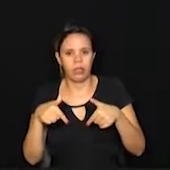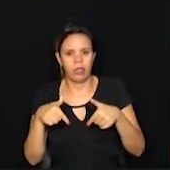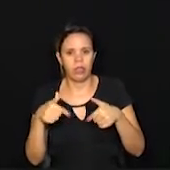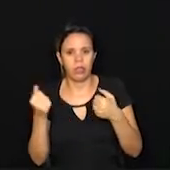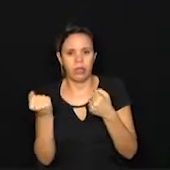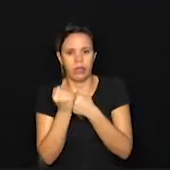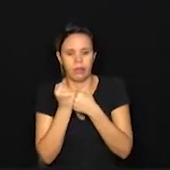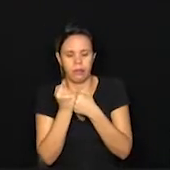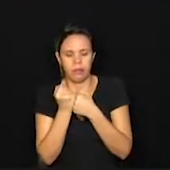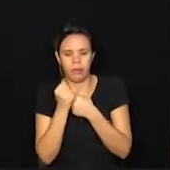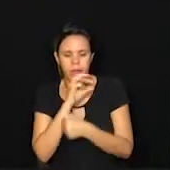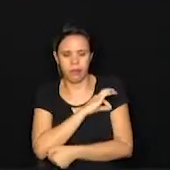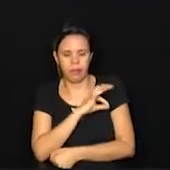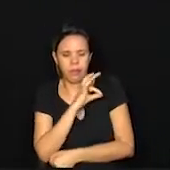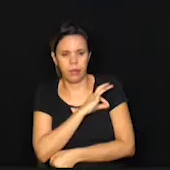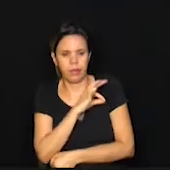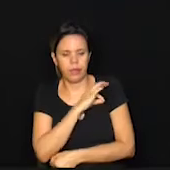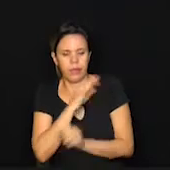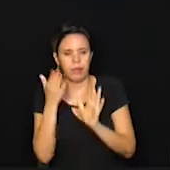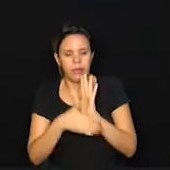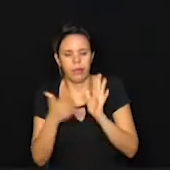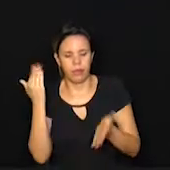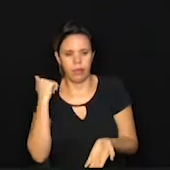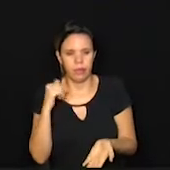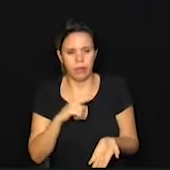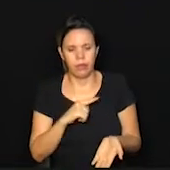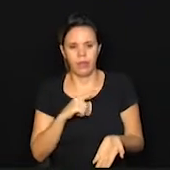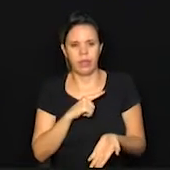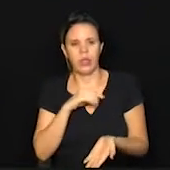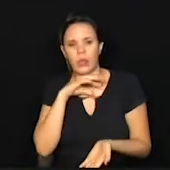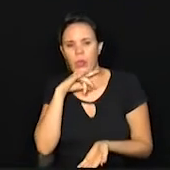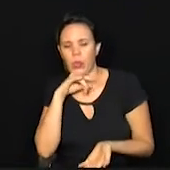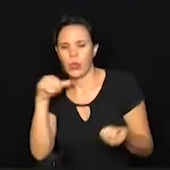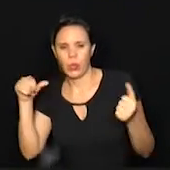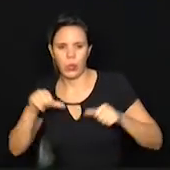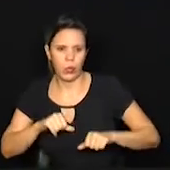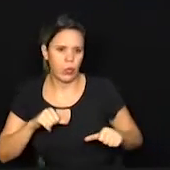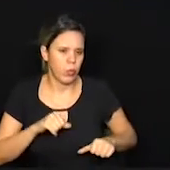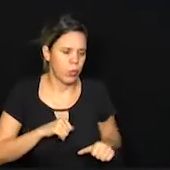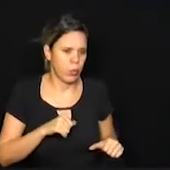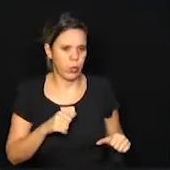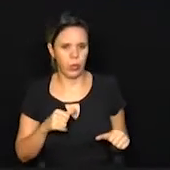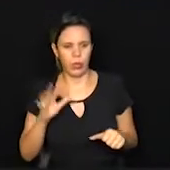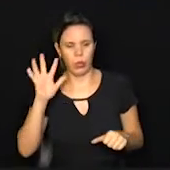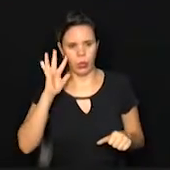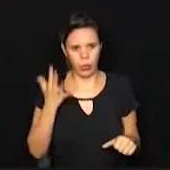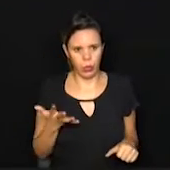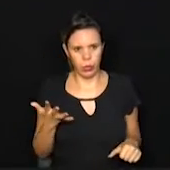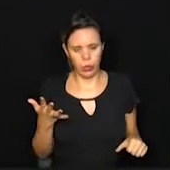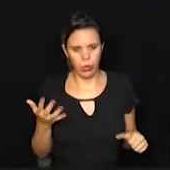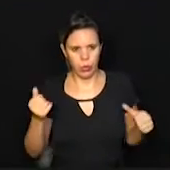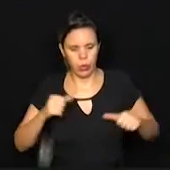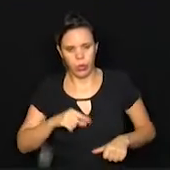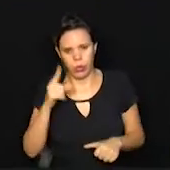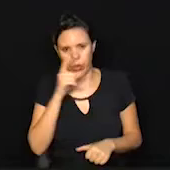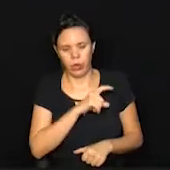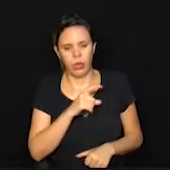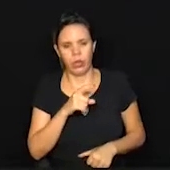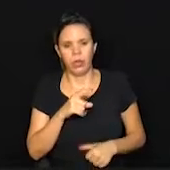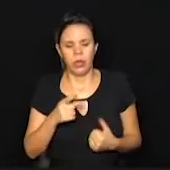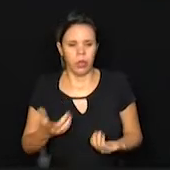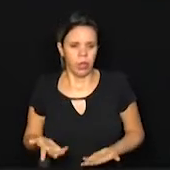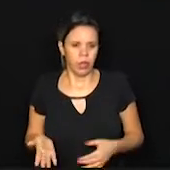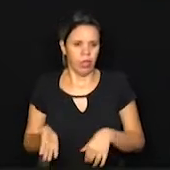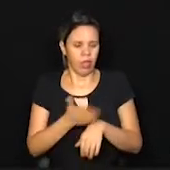salarial EA prova de que eles o que ele estava mal na foto é que até nem visto o resultado péssimo para eles da